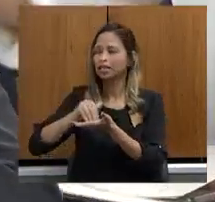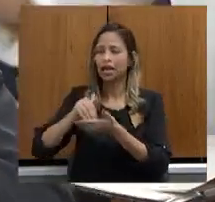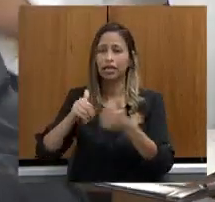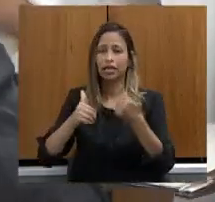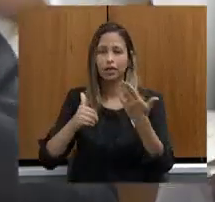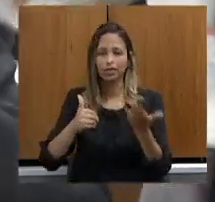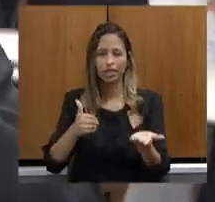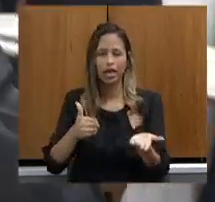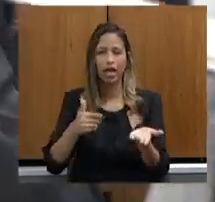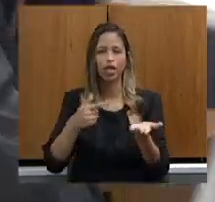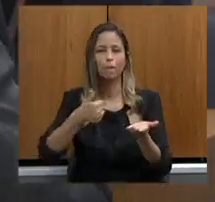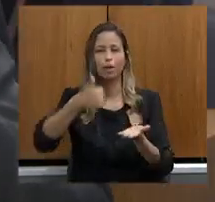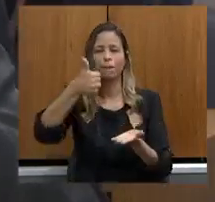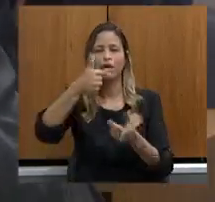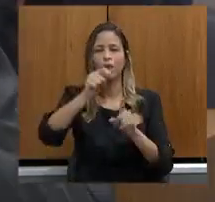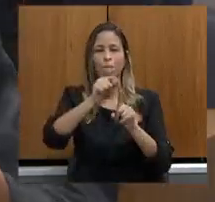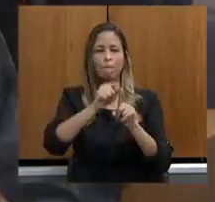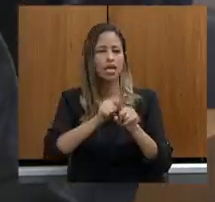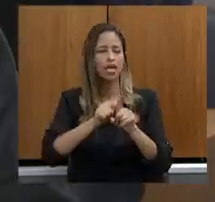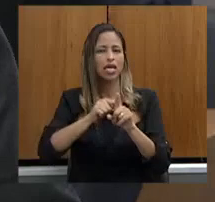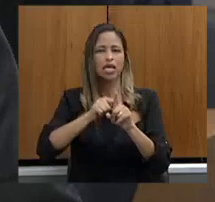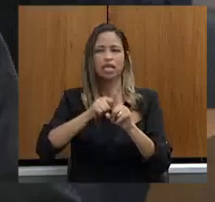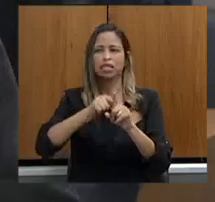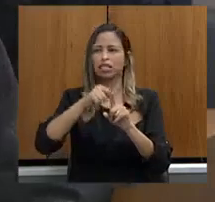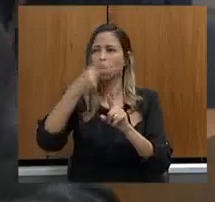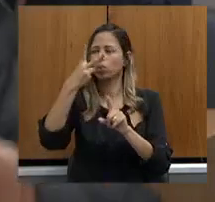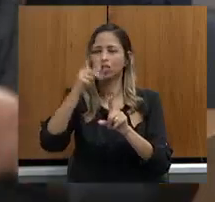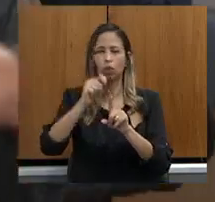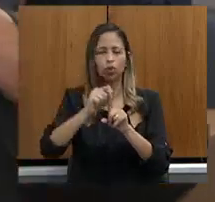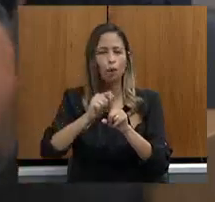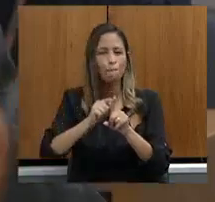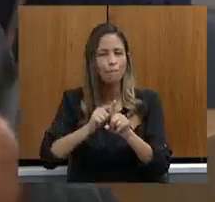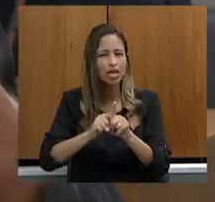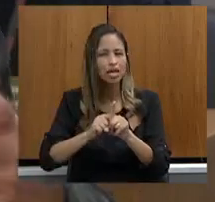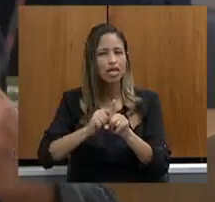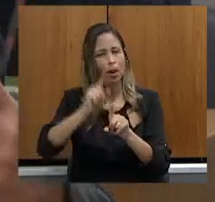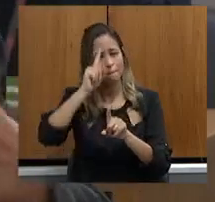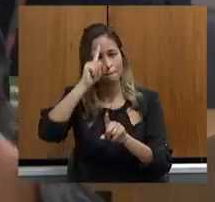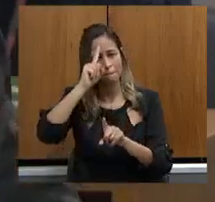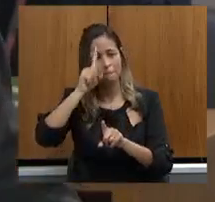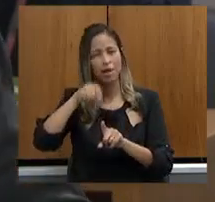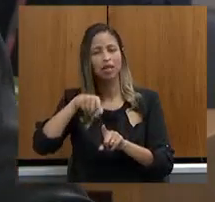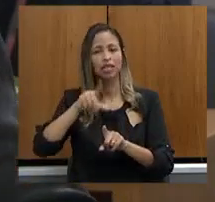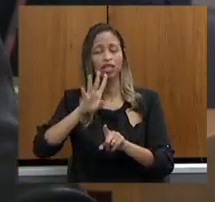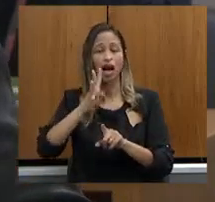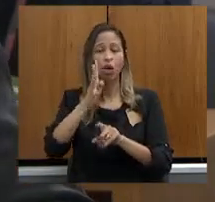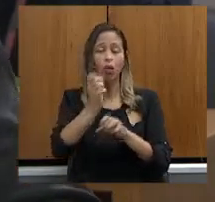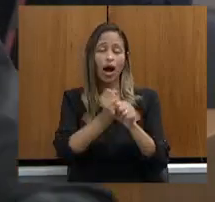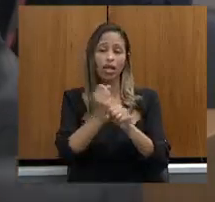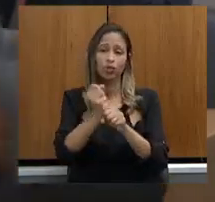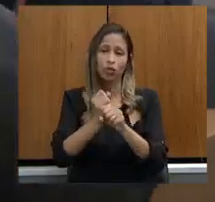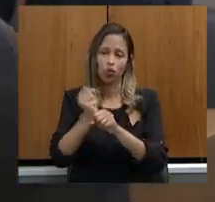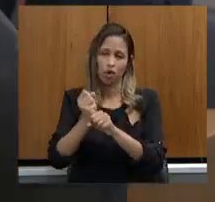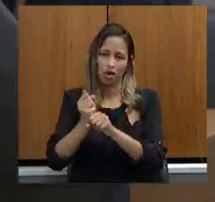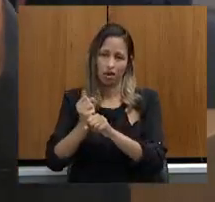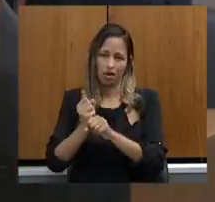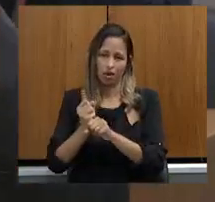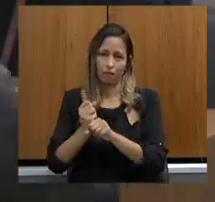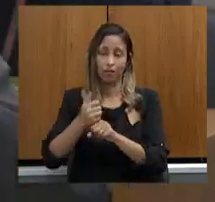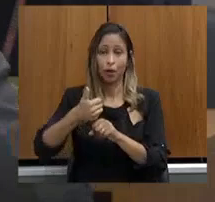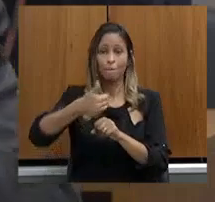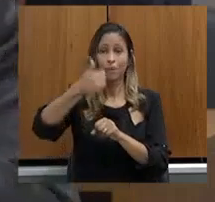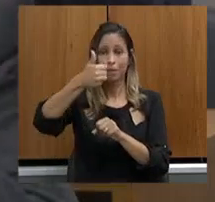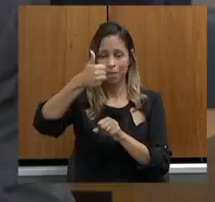no primeiro mês o segundo mesmo meu mandato aqui lá se vão quase quatro anos primeiro